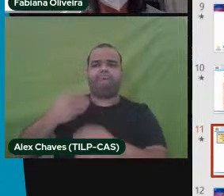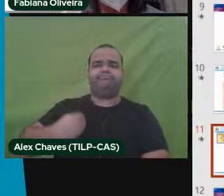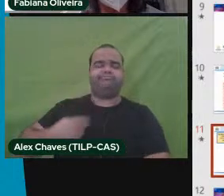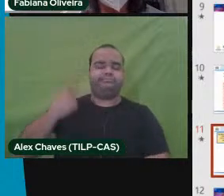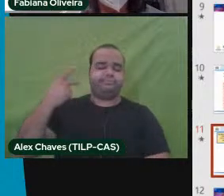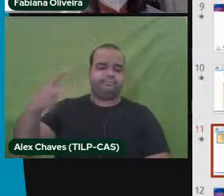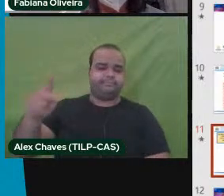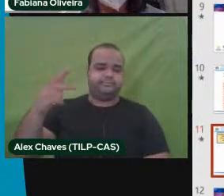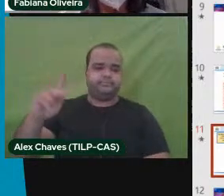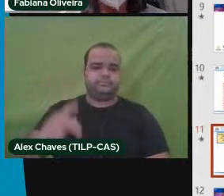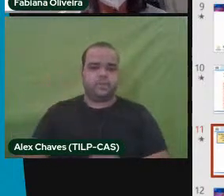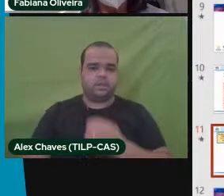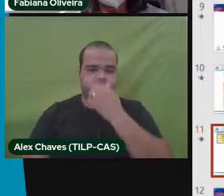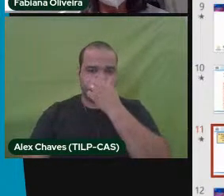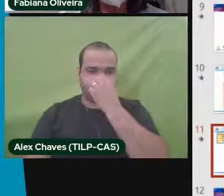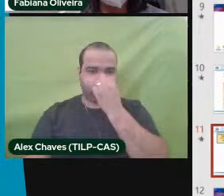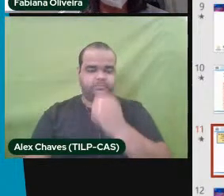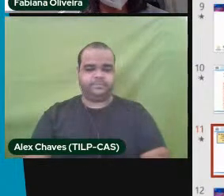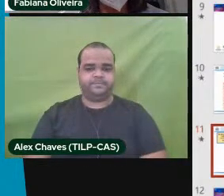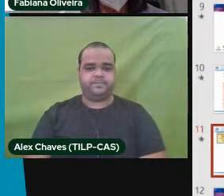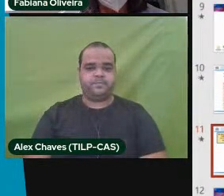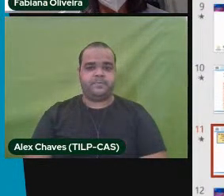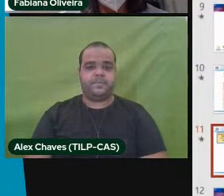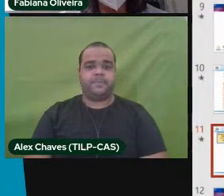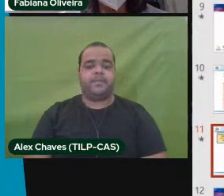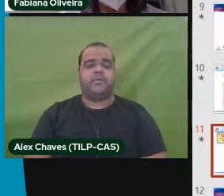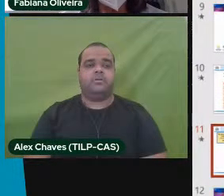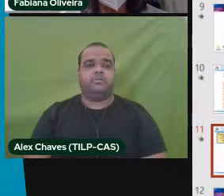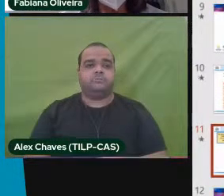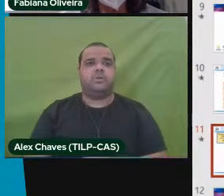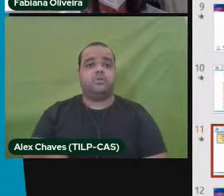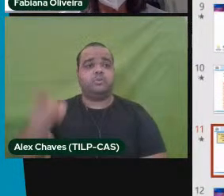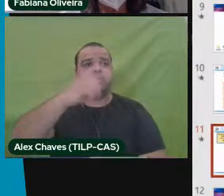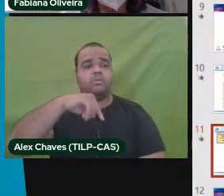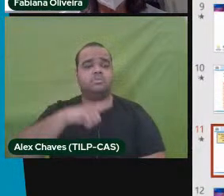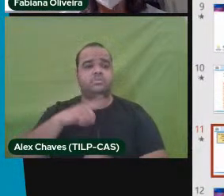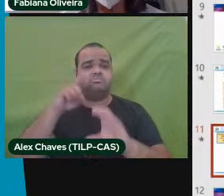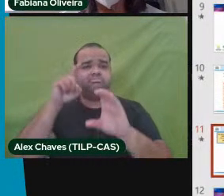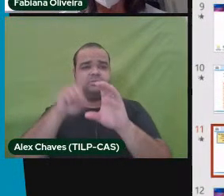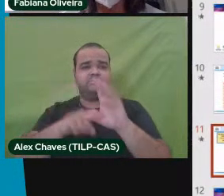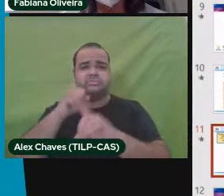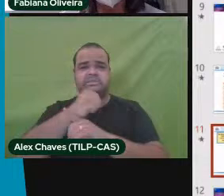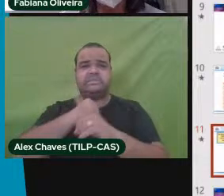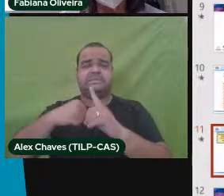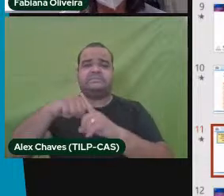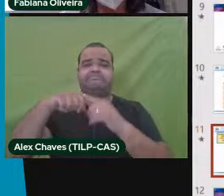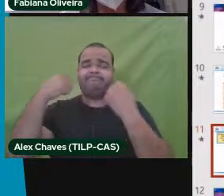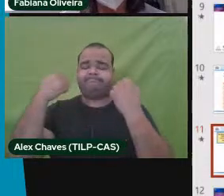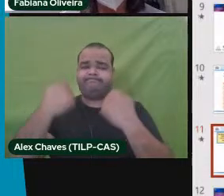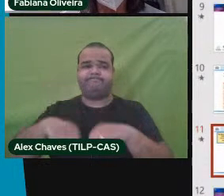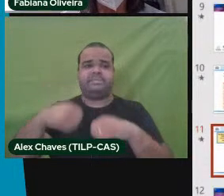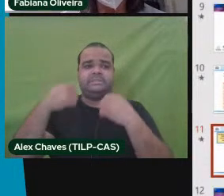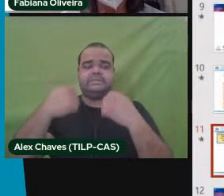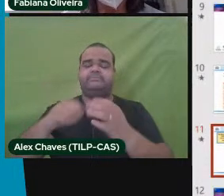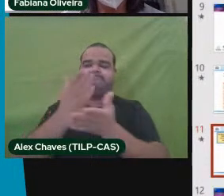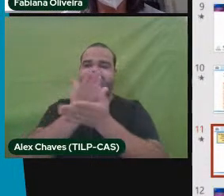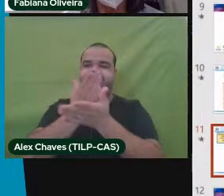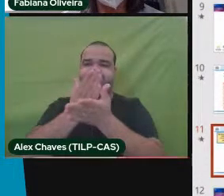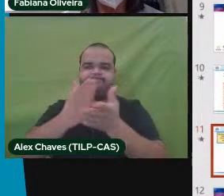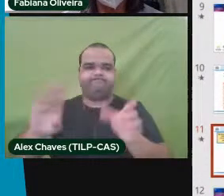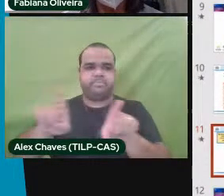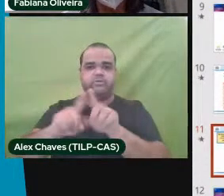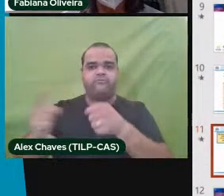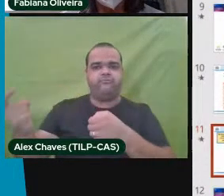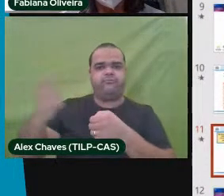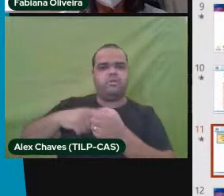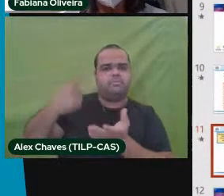sobrevivência. Essa é uma dívida social que nós precisamos eliminar ou resgatar nosso